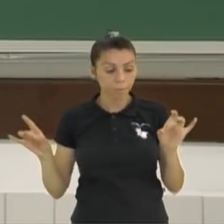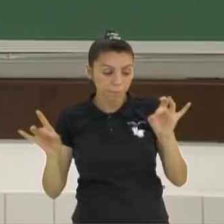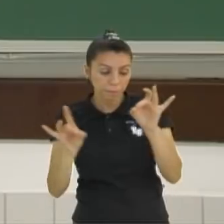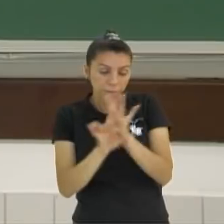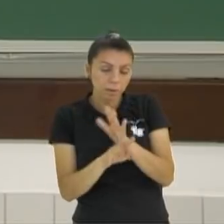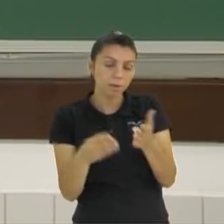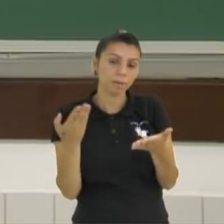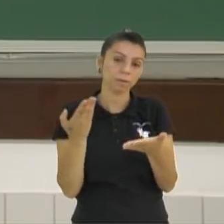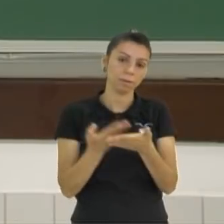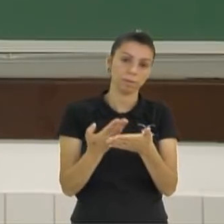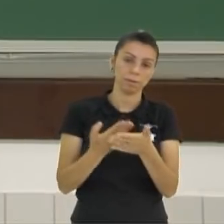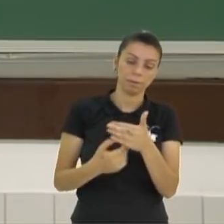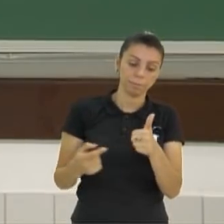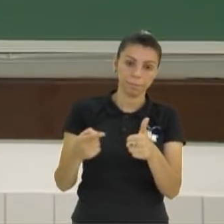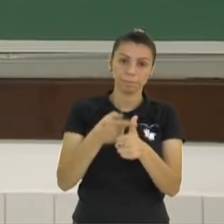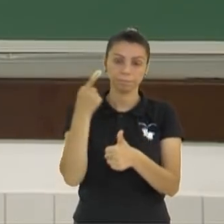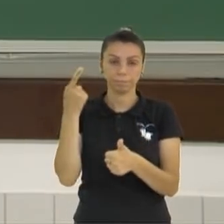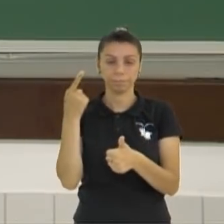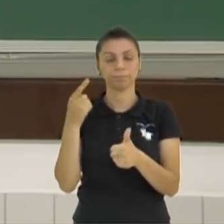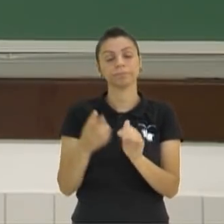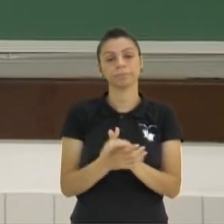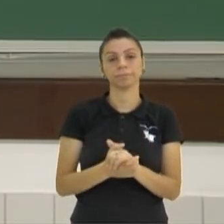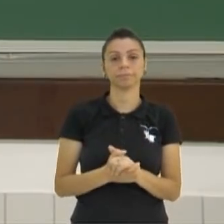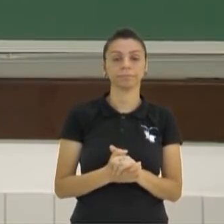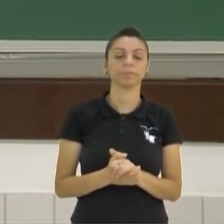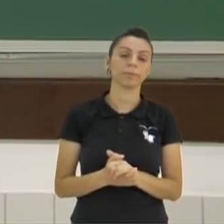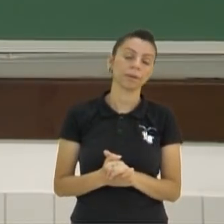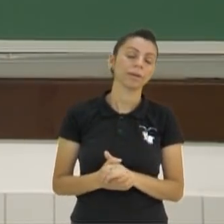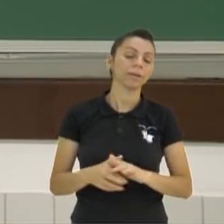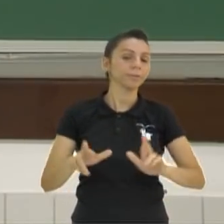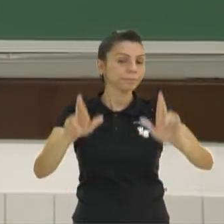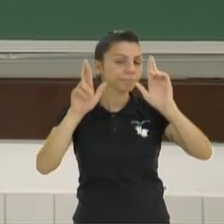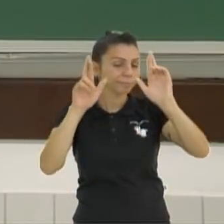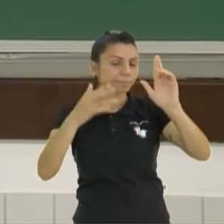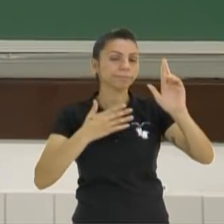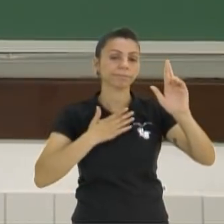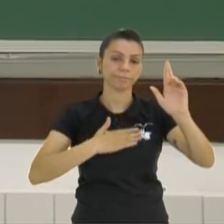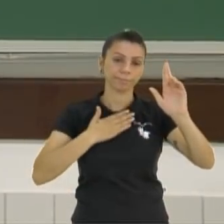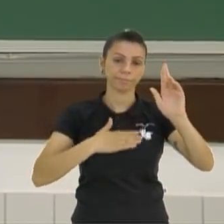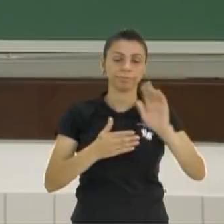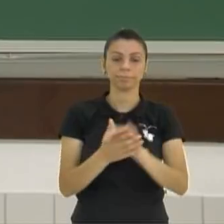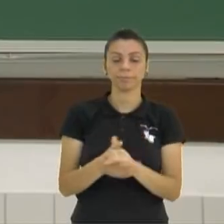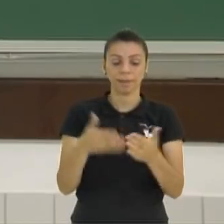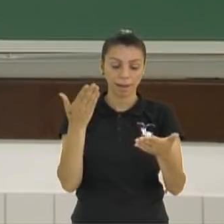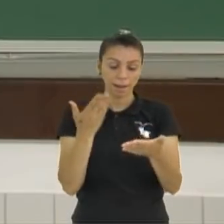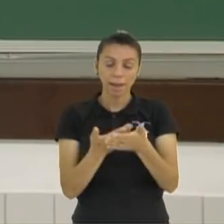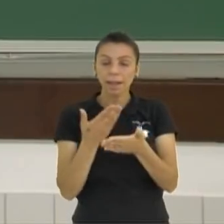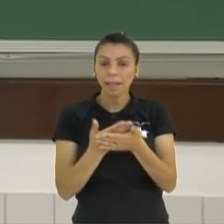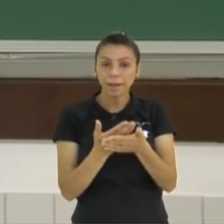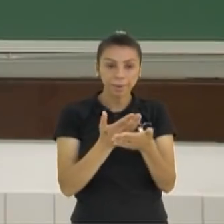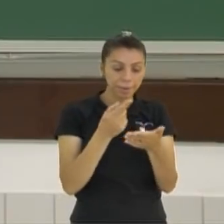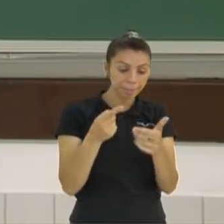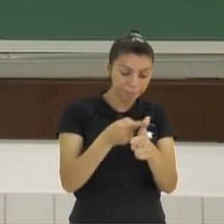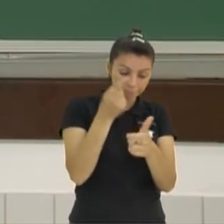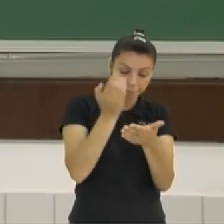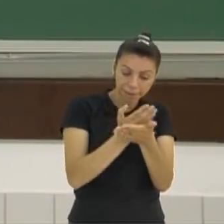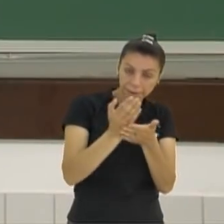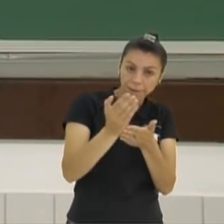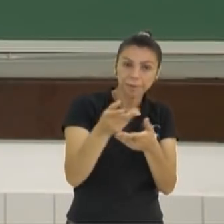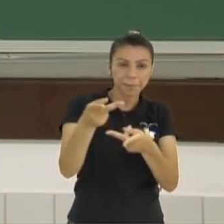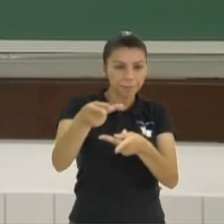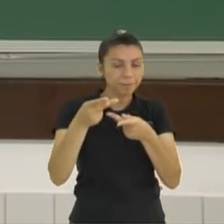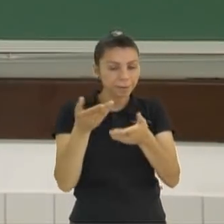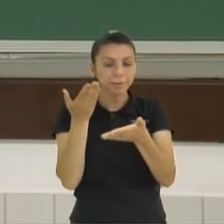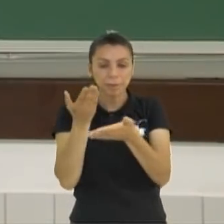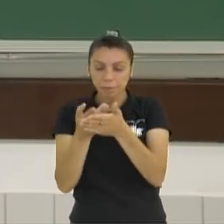nossa primeira aula, eu espero que vocês tenham gostado. Essa aula é apenas o ponto de partida. Convido vocês a estudar